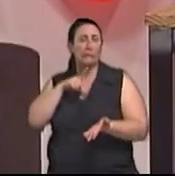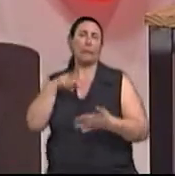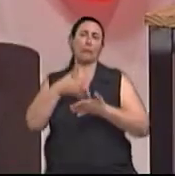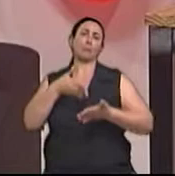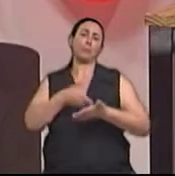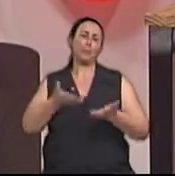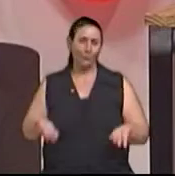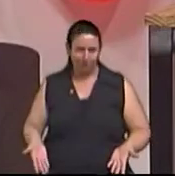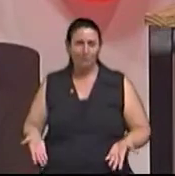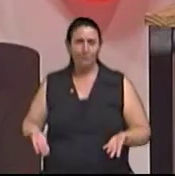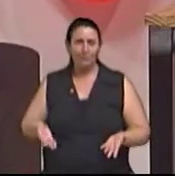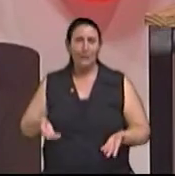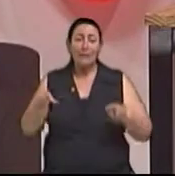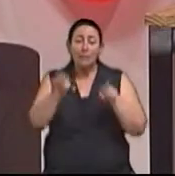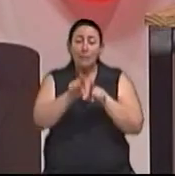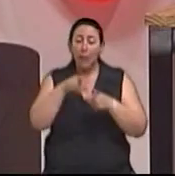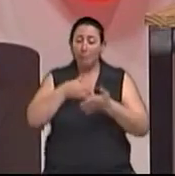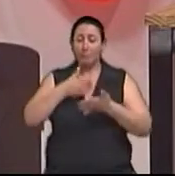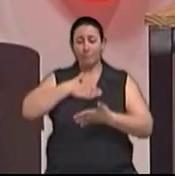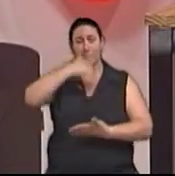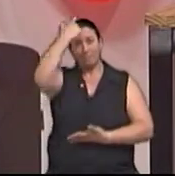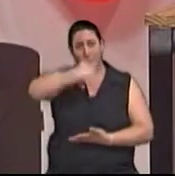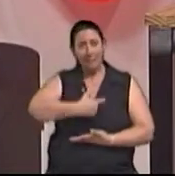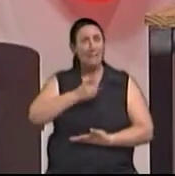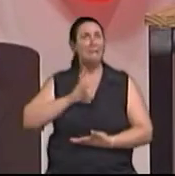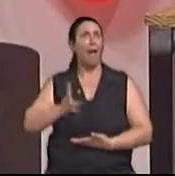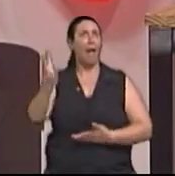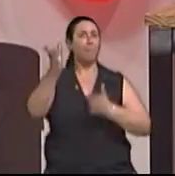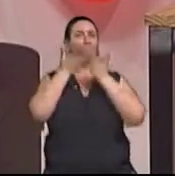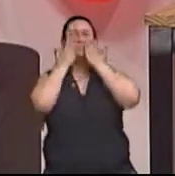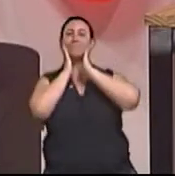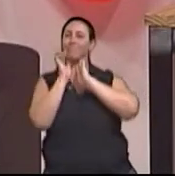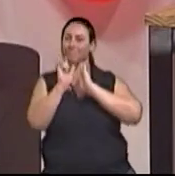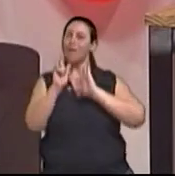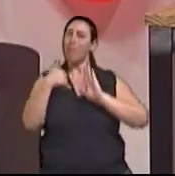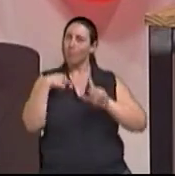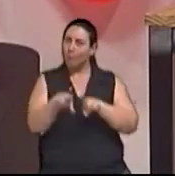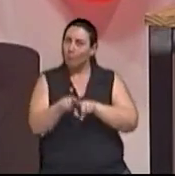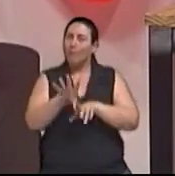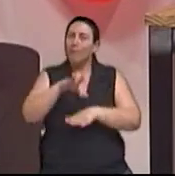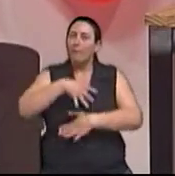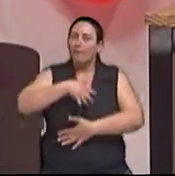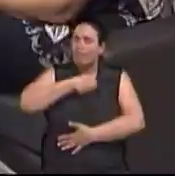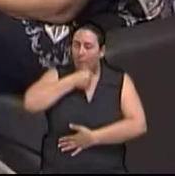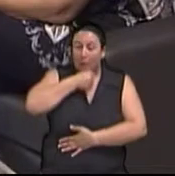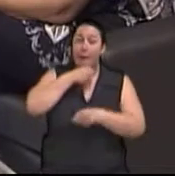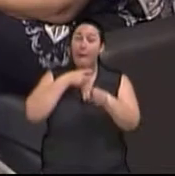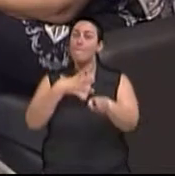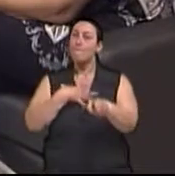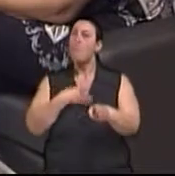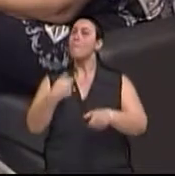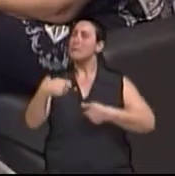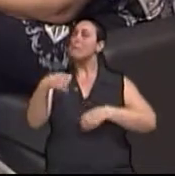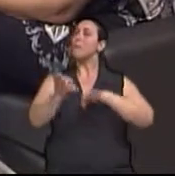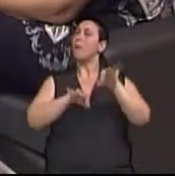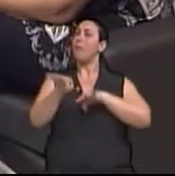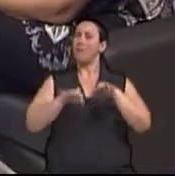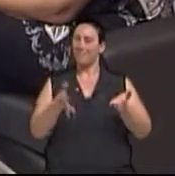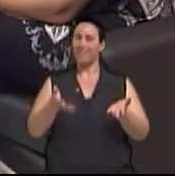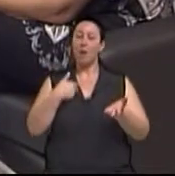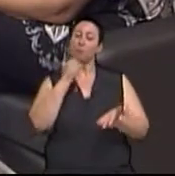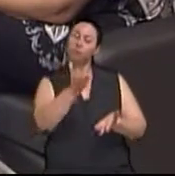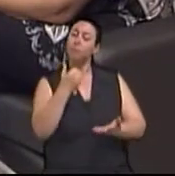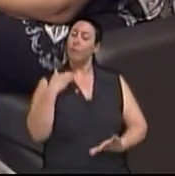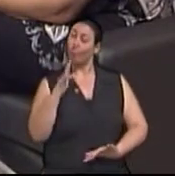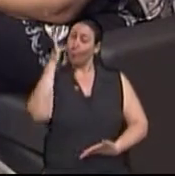da nossa velhice Ah com certeza e preparar os nossos filhos para isso e nós mesmos é uma